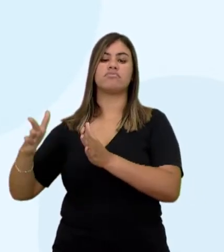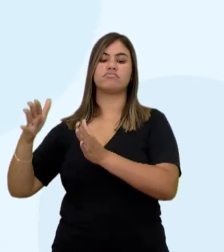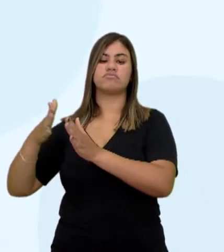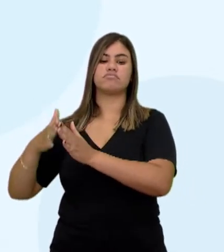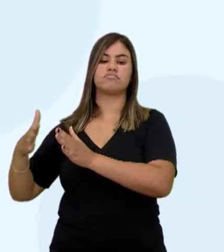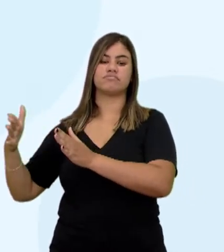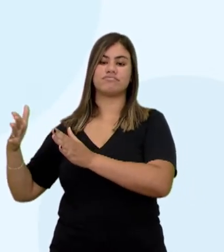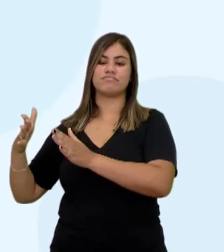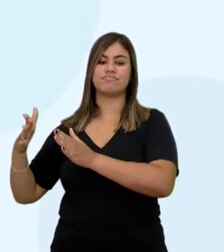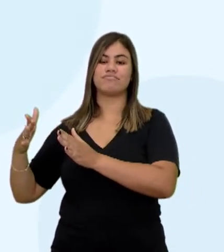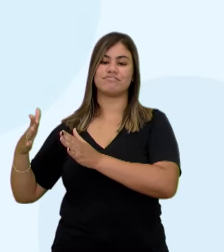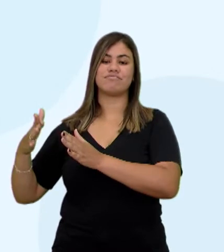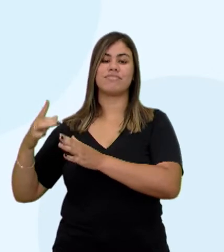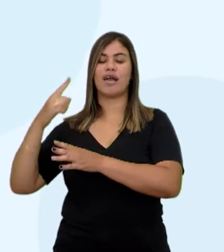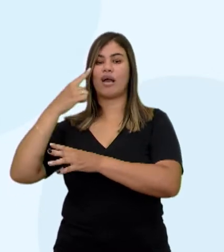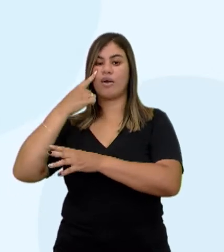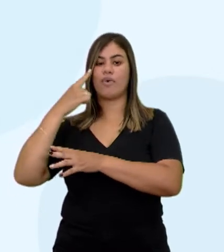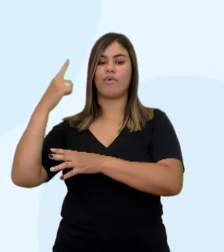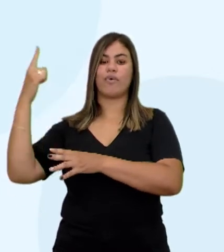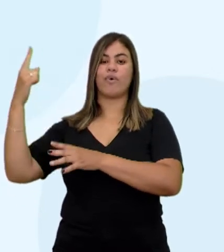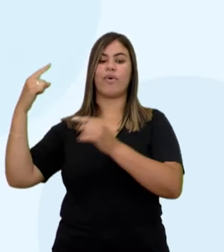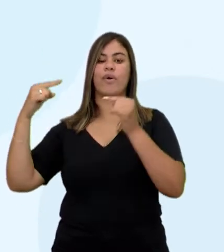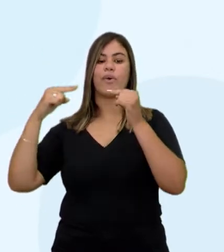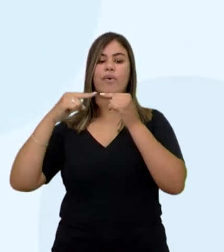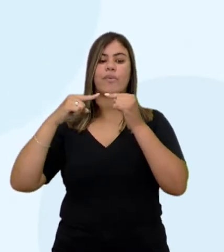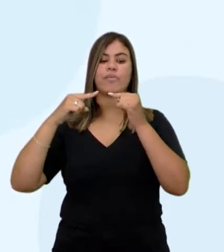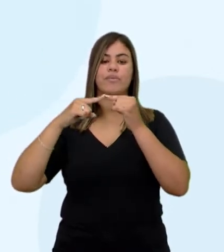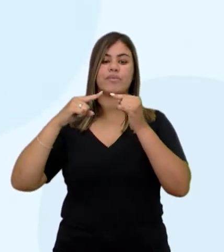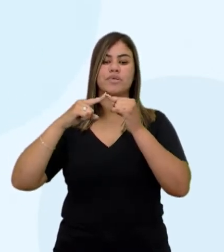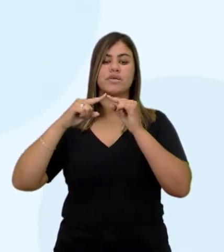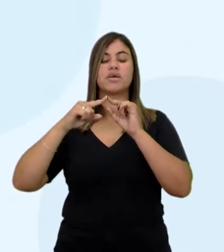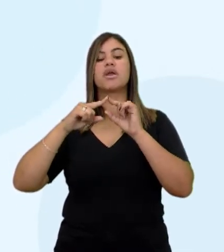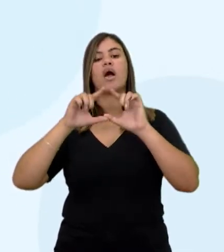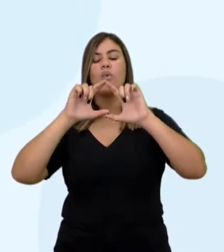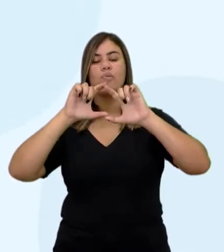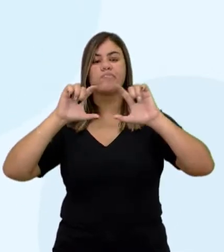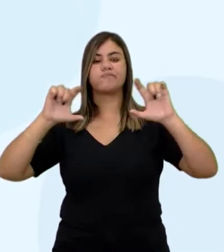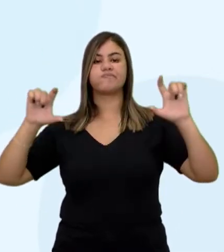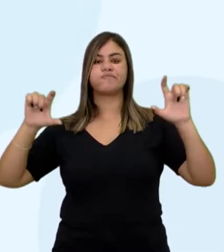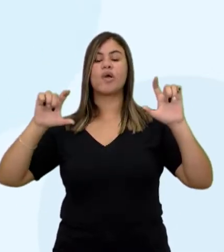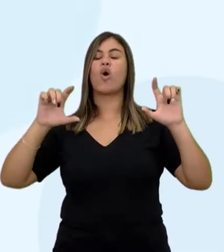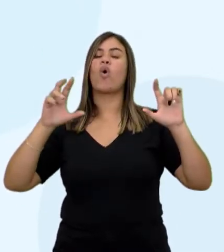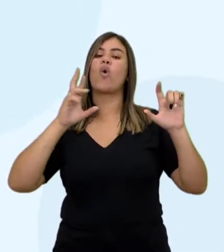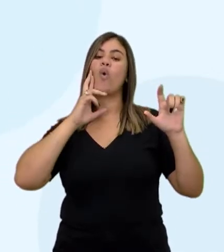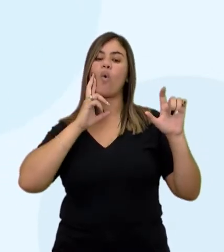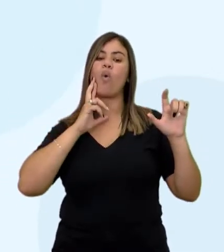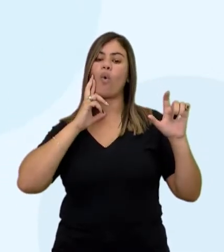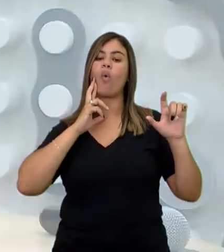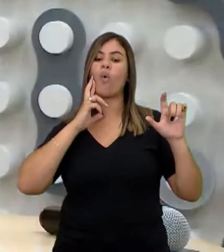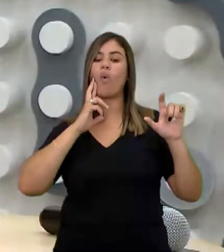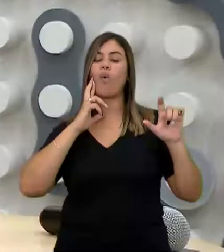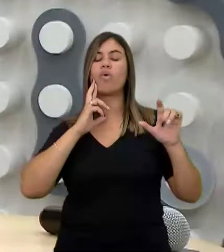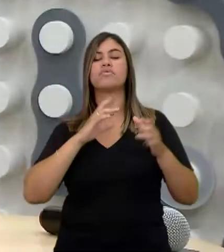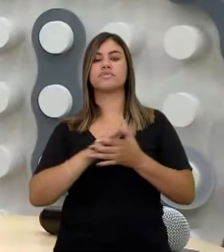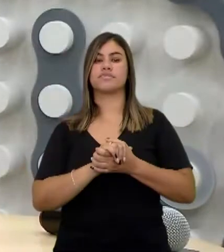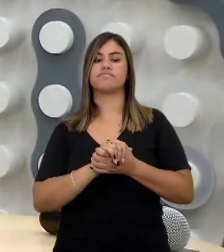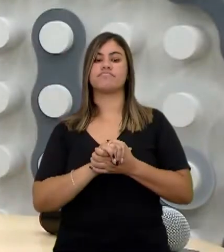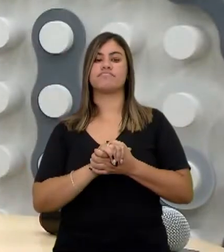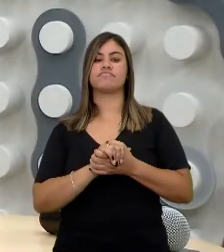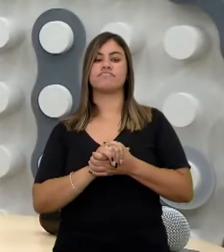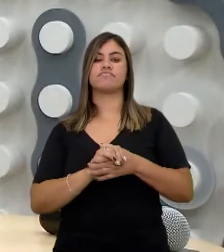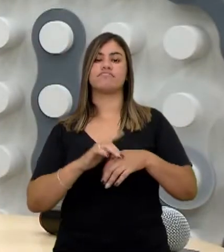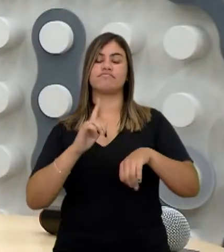Holoceno. Interessante, né? Se situar, né, através da escala do tempo geológico, né? O tempo histórico já é